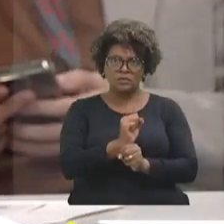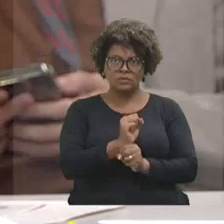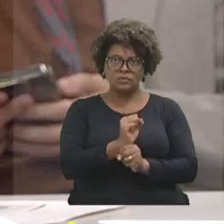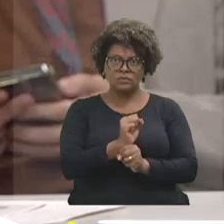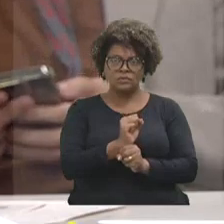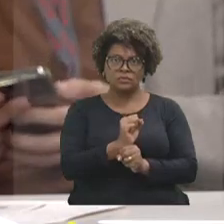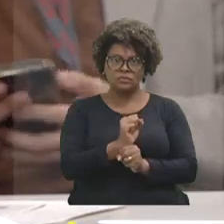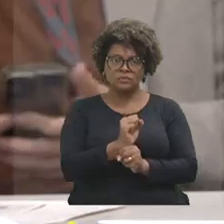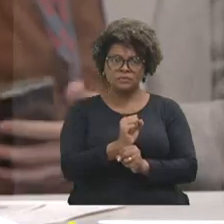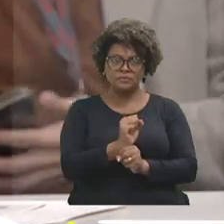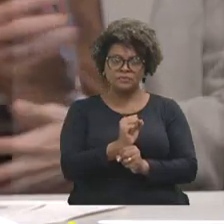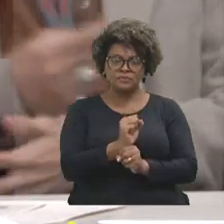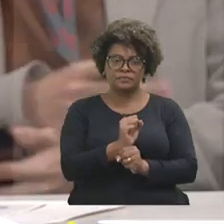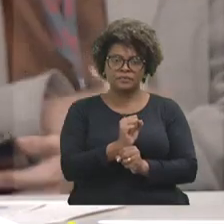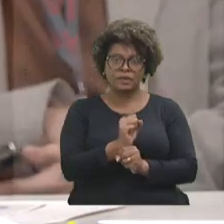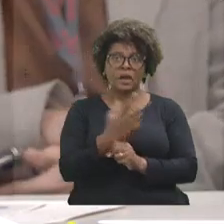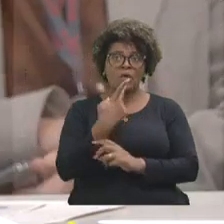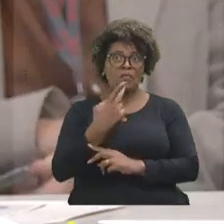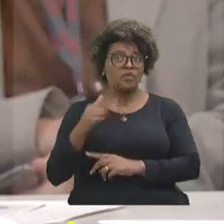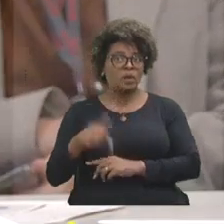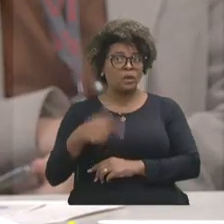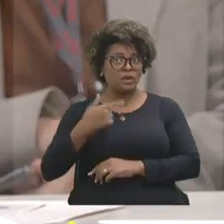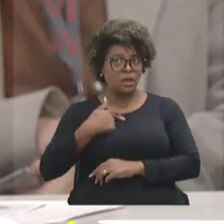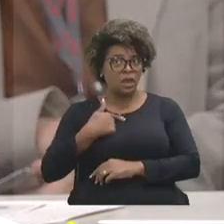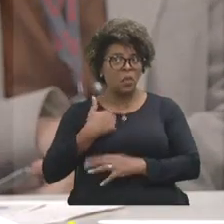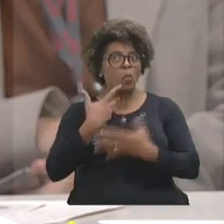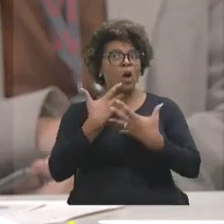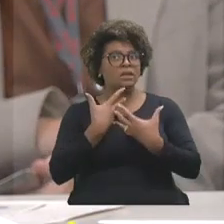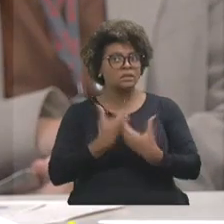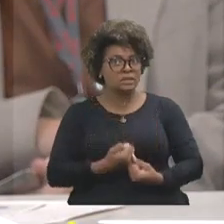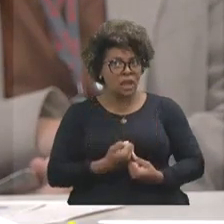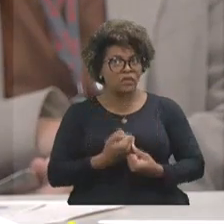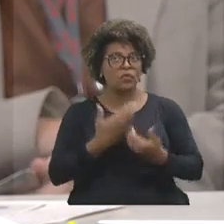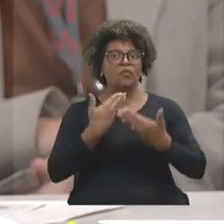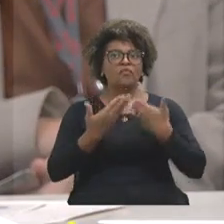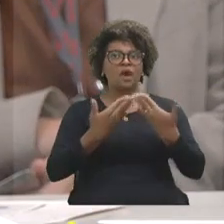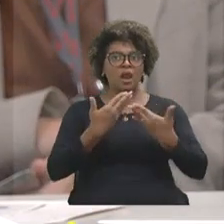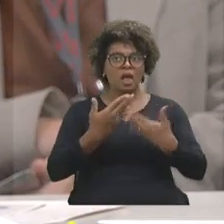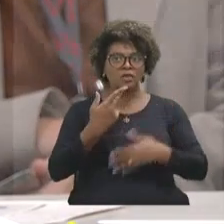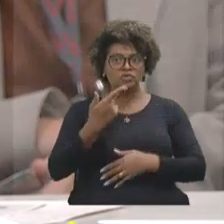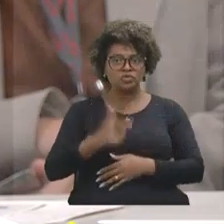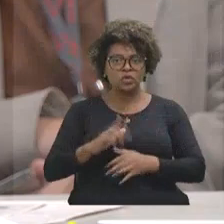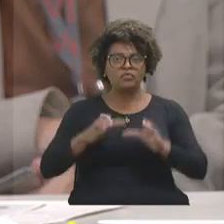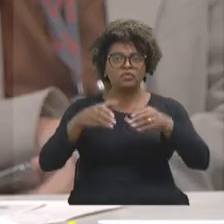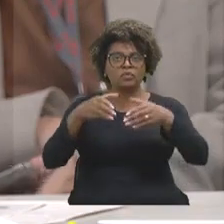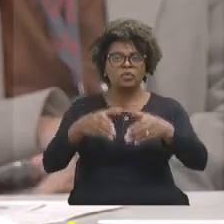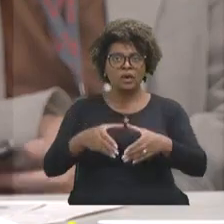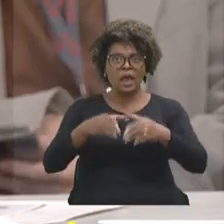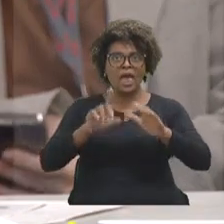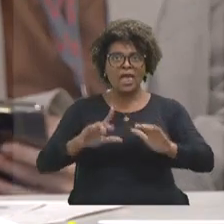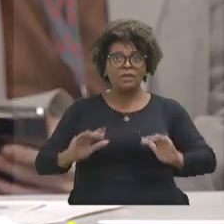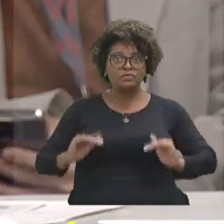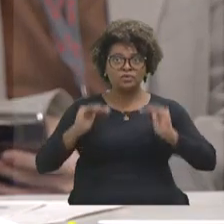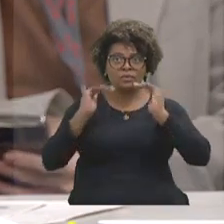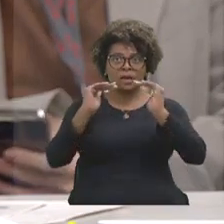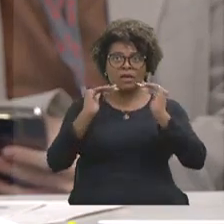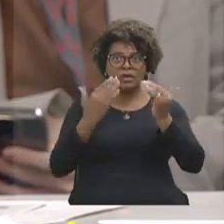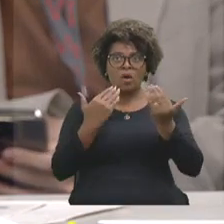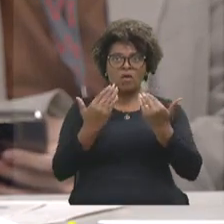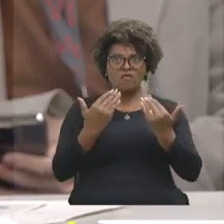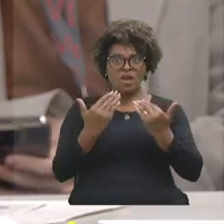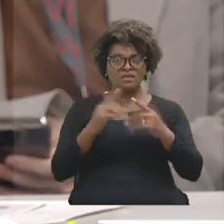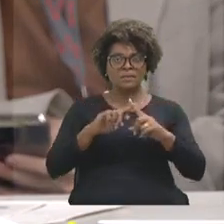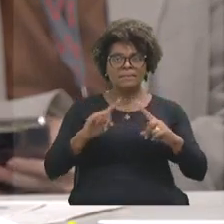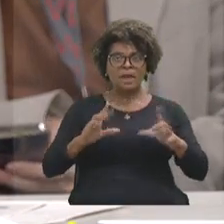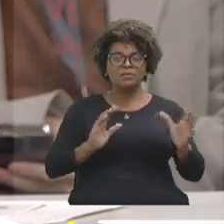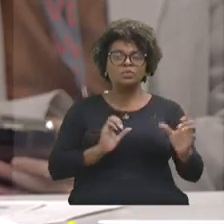não estou aberto a rede discutir no território Eu acho que o território ele tem se soberano na discussão é importante só dizer que em